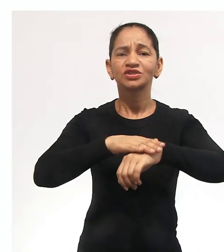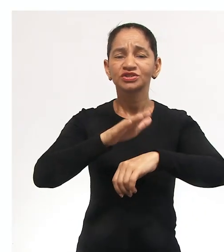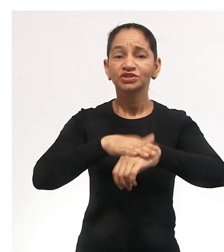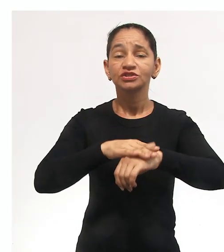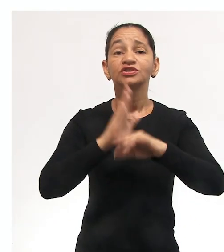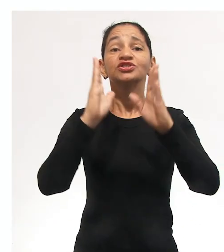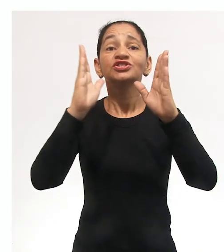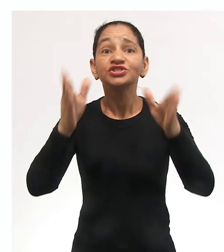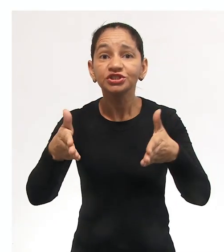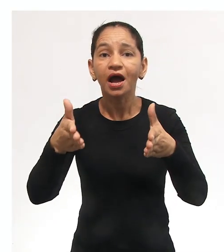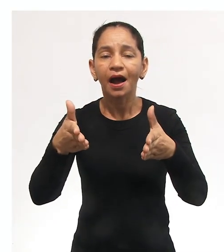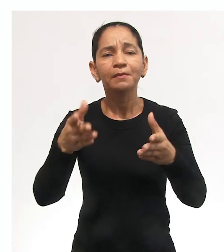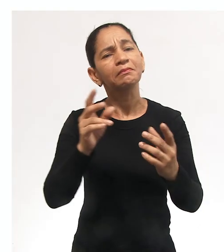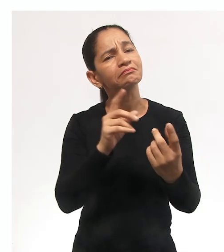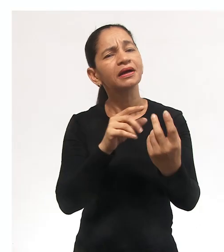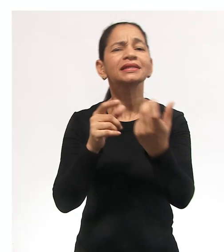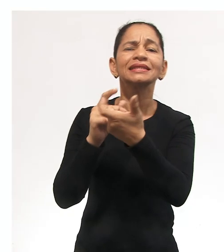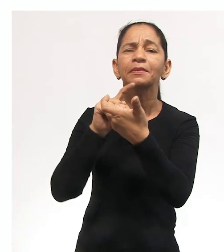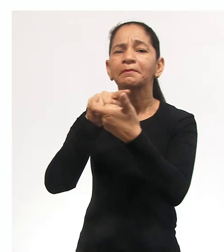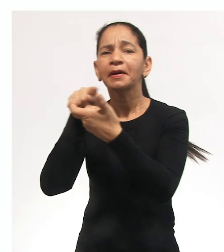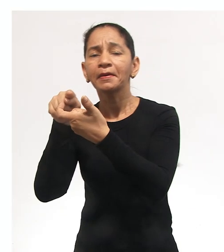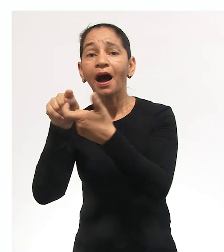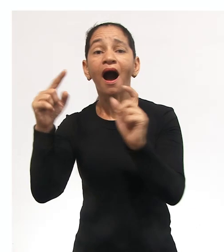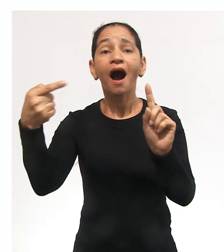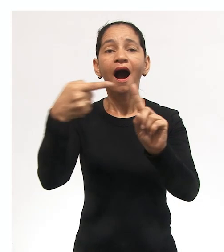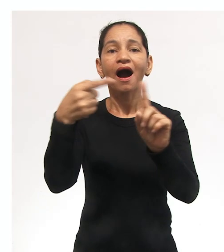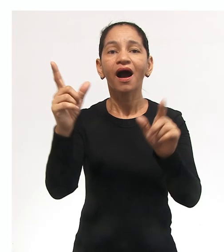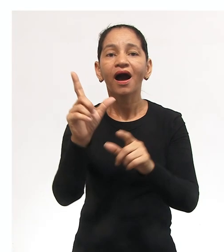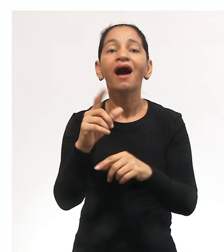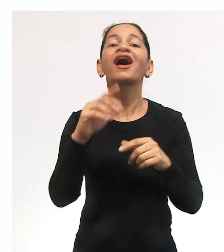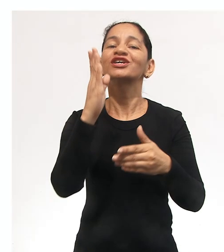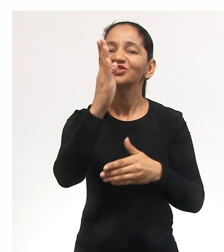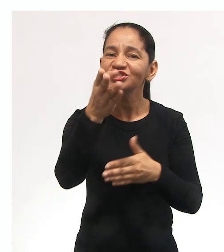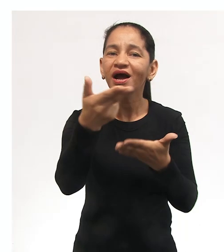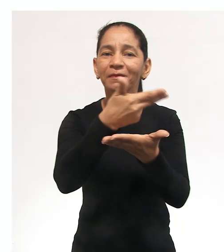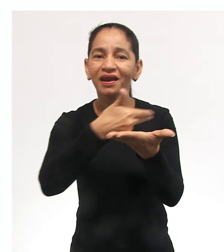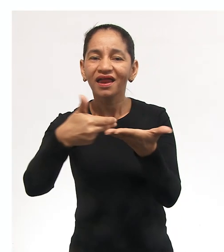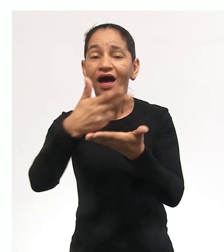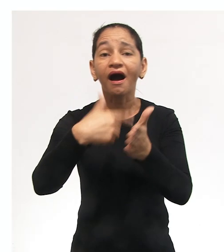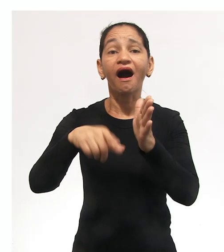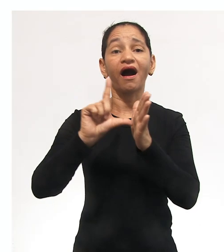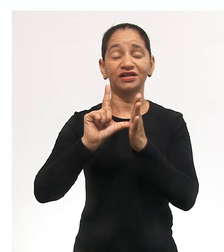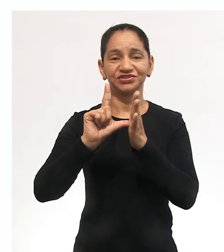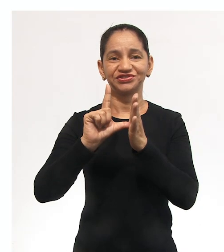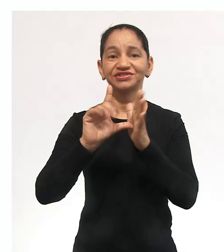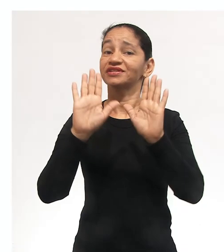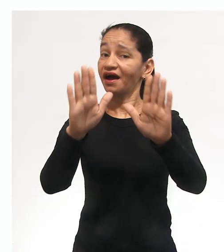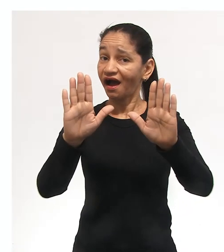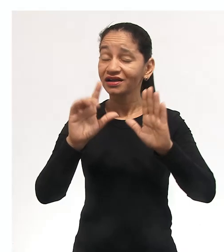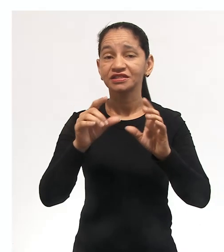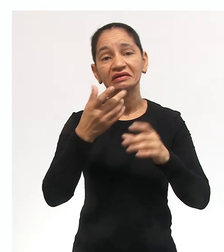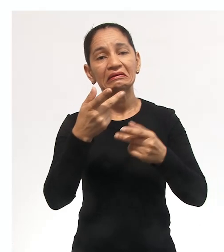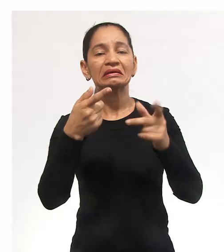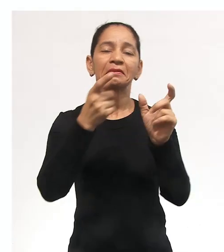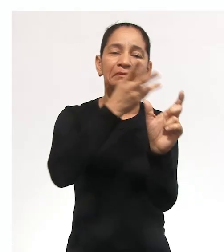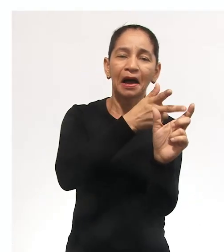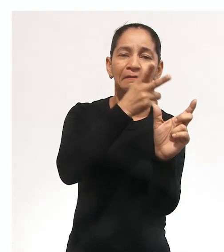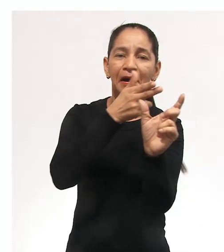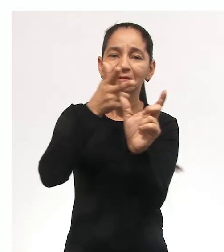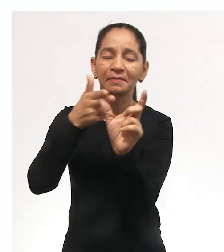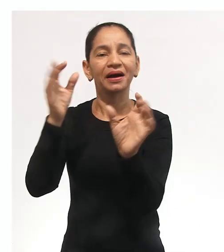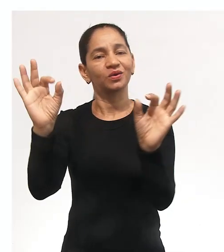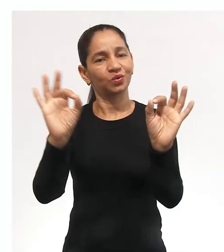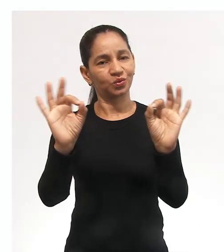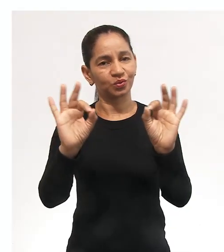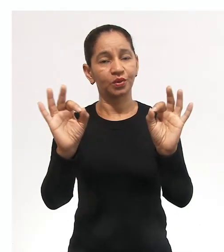por reconhecimento visual, antes de se trabalharem os fonemas.